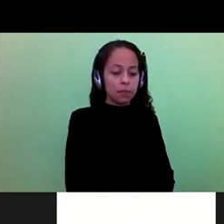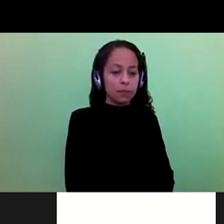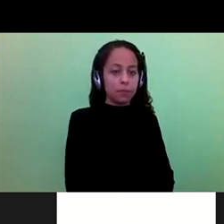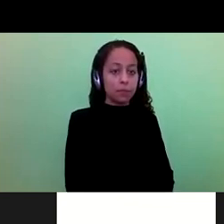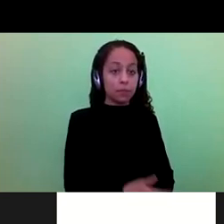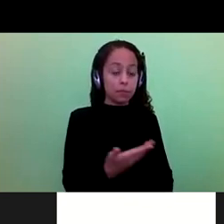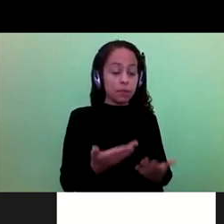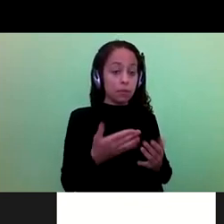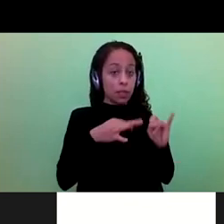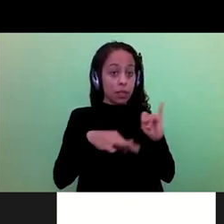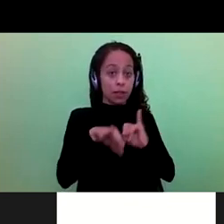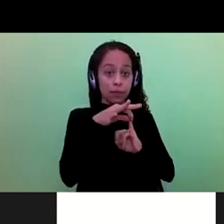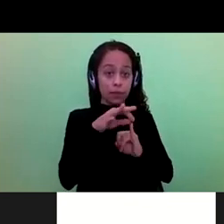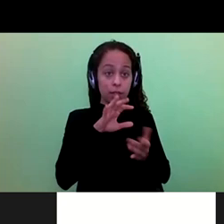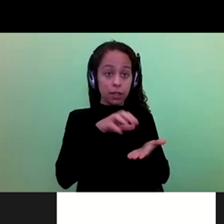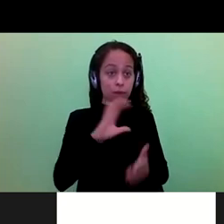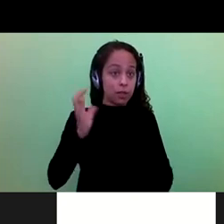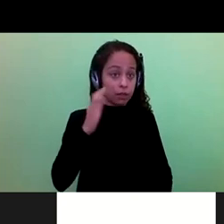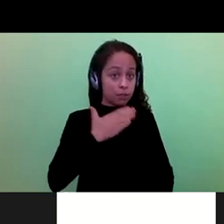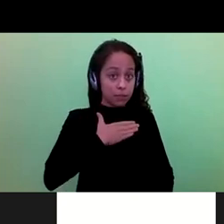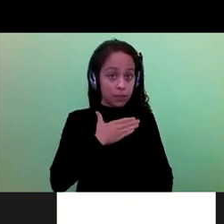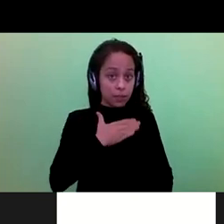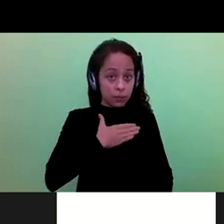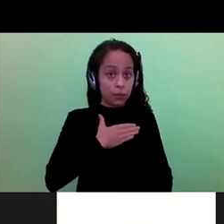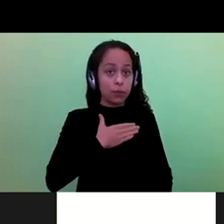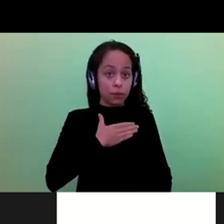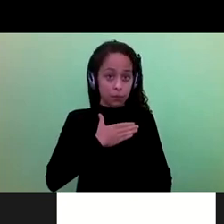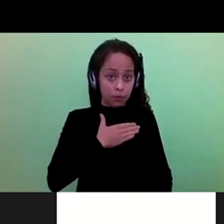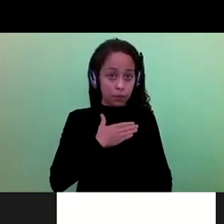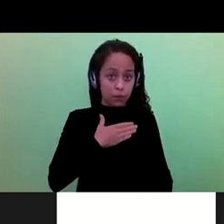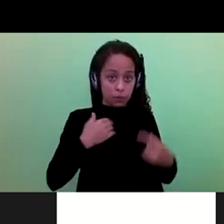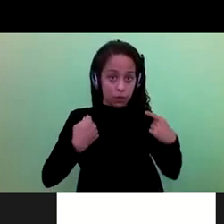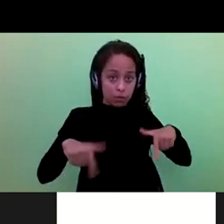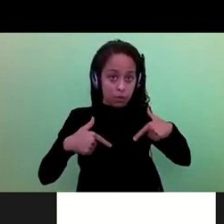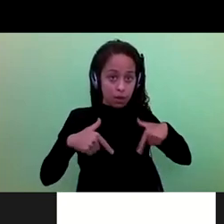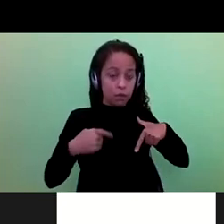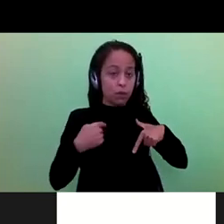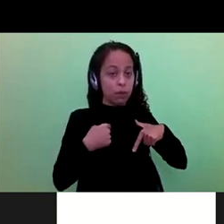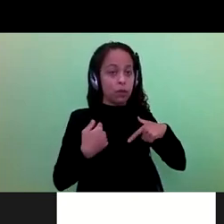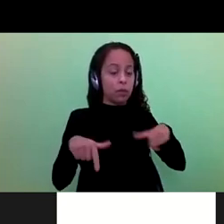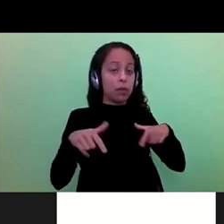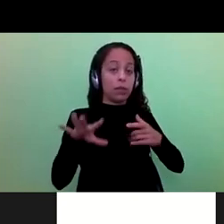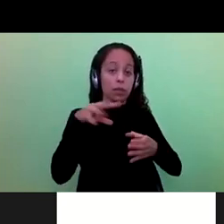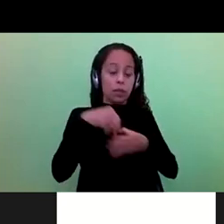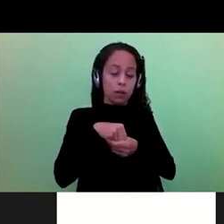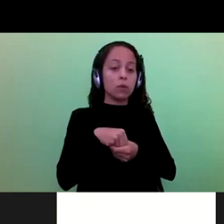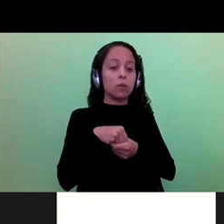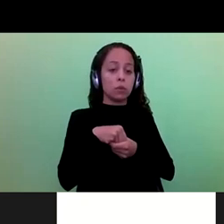No meu campus, pelo menos, o meu campus é Cariacica, no meu campus, pelo